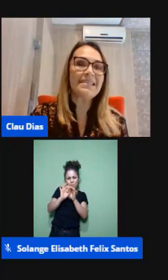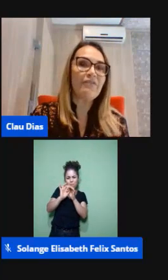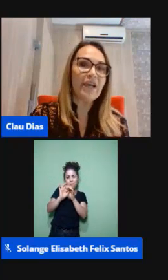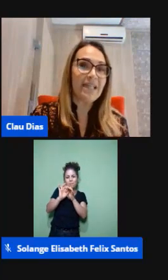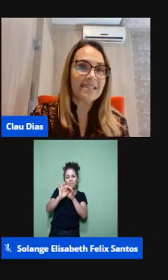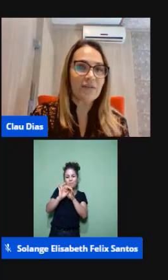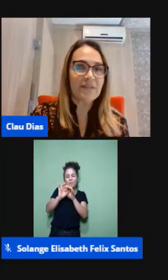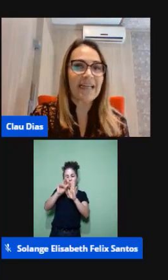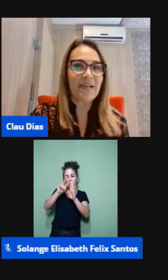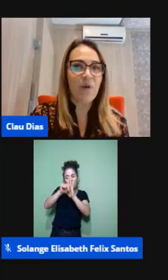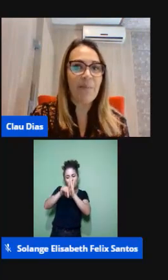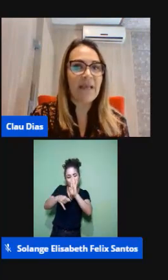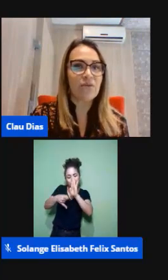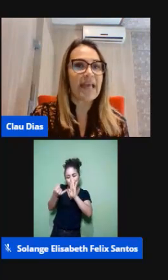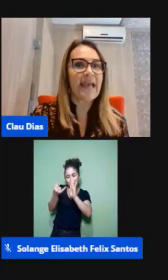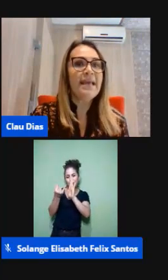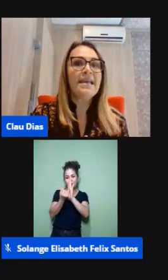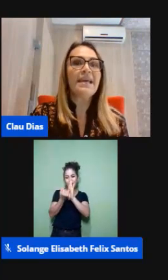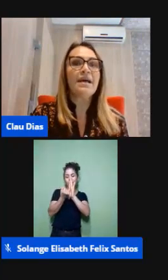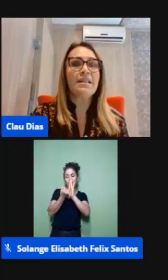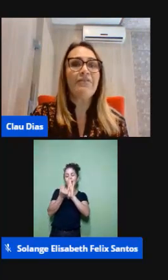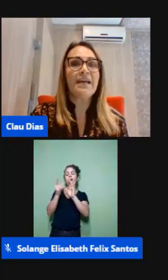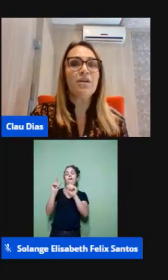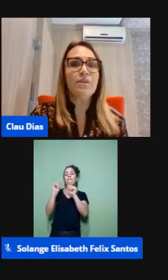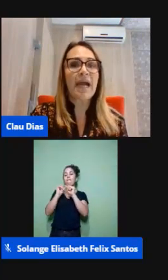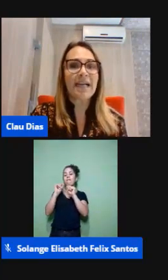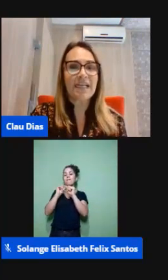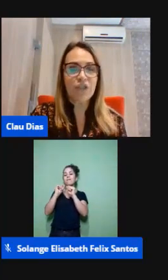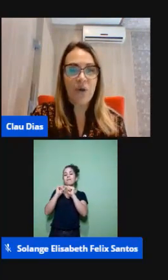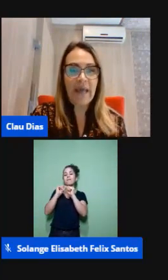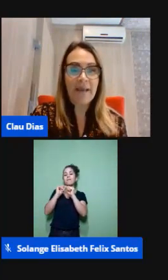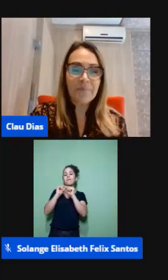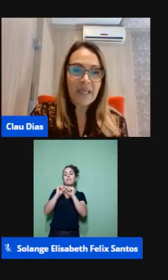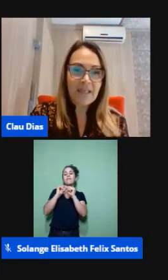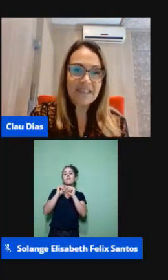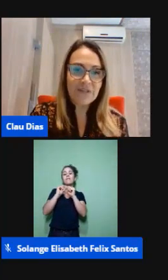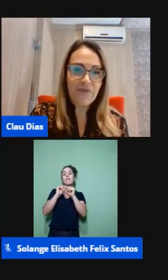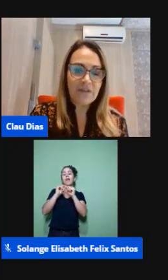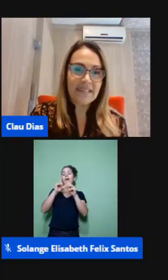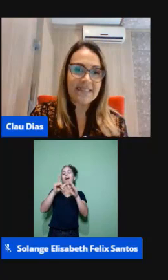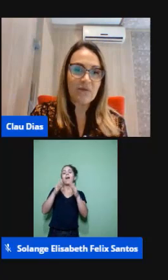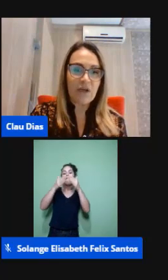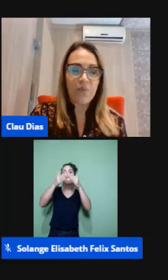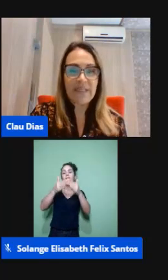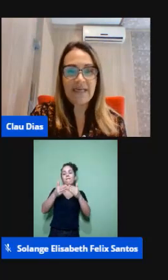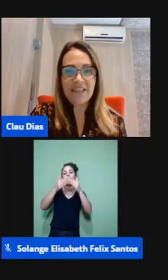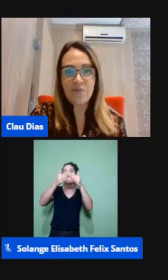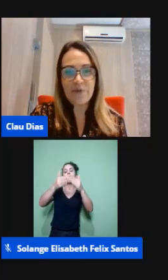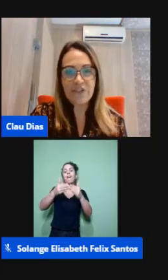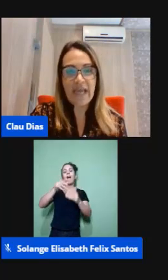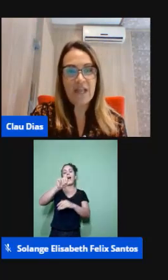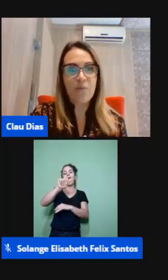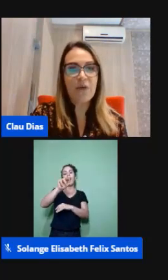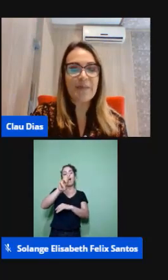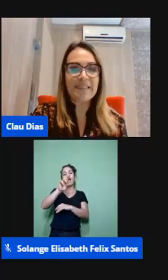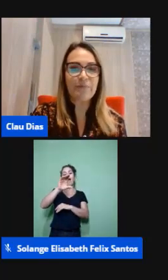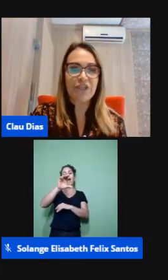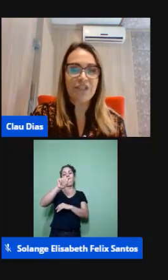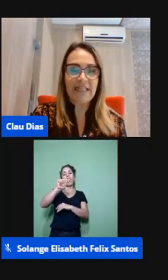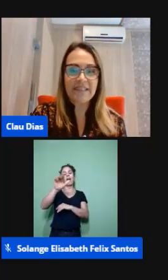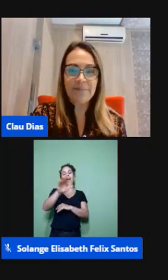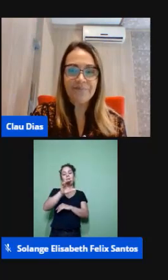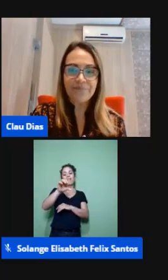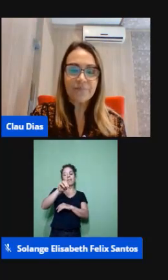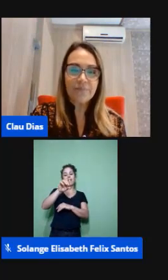projeto que eles estavam realizando naquele momento, né, que era Navegando na Arca de Noé. Então, essas fotos aí são da culminância do projeto, pode passar